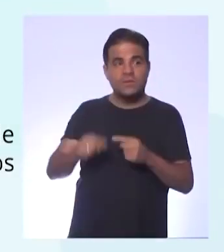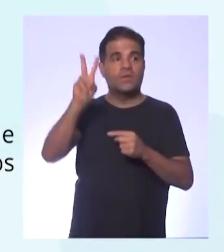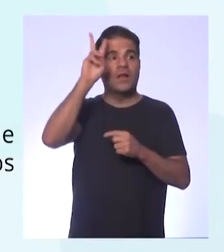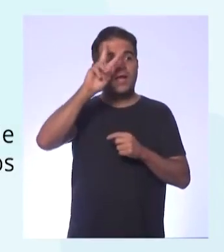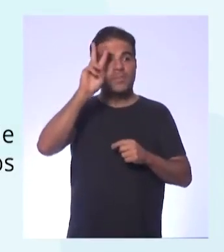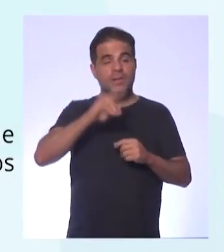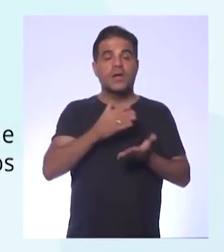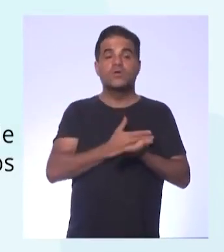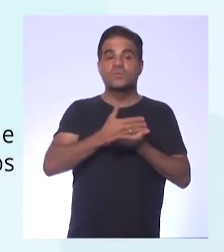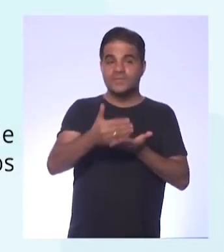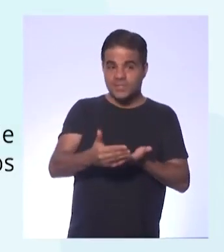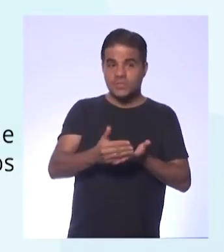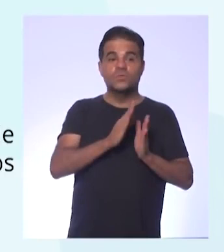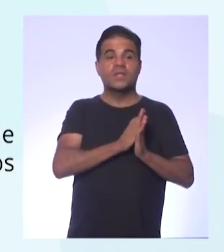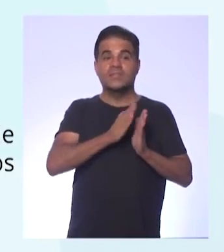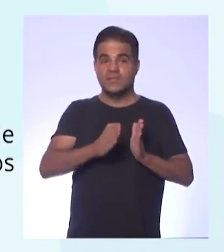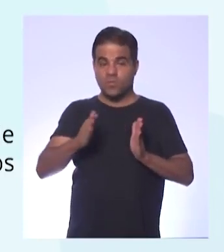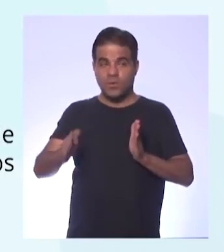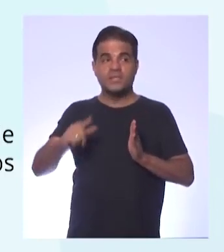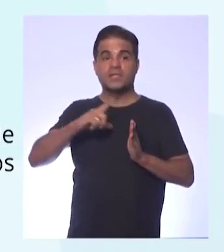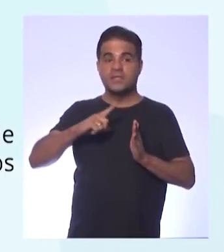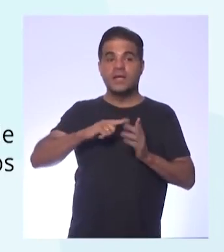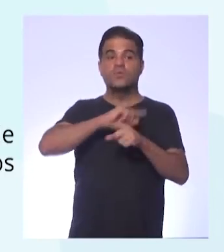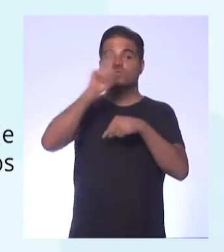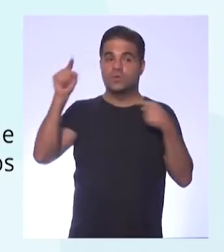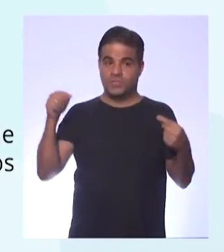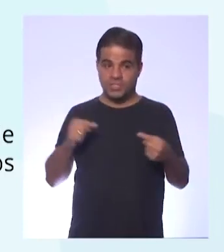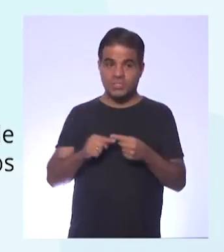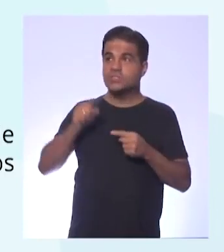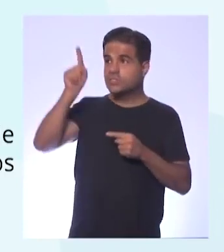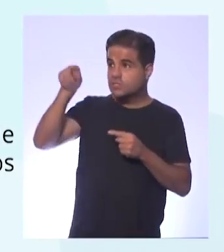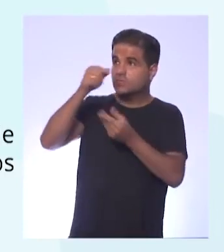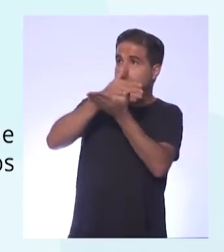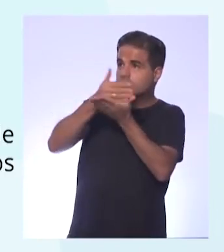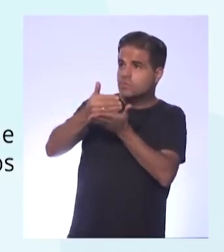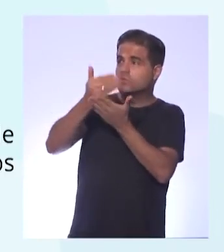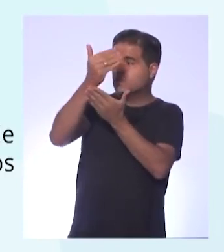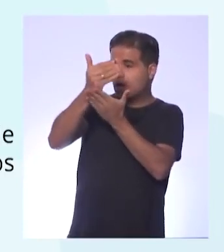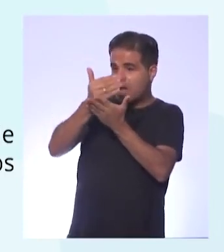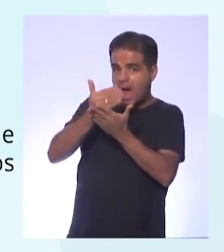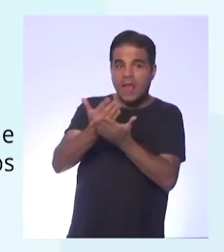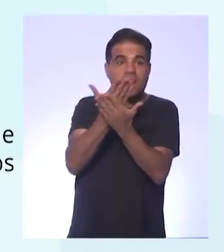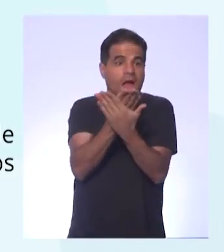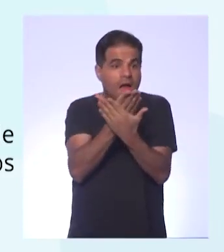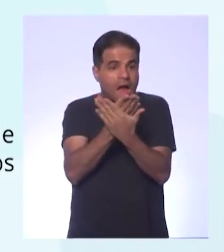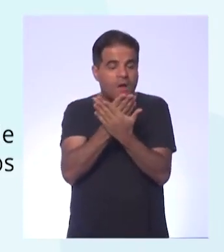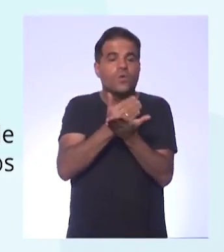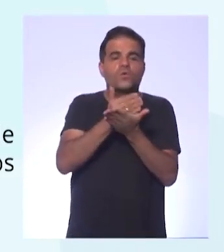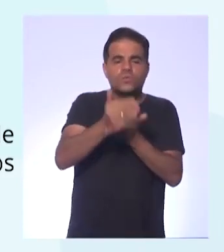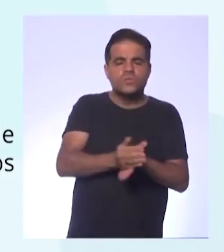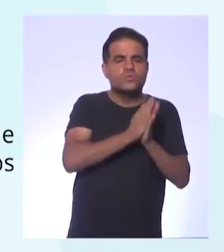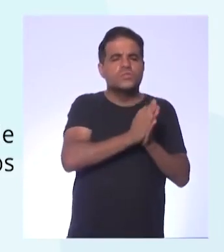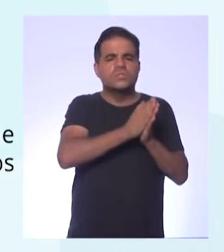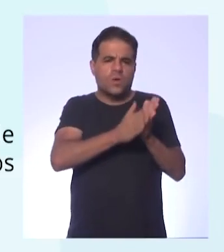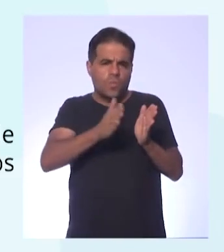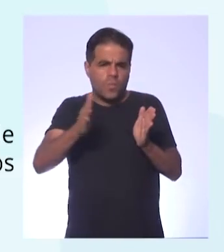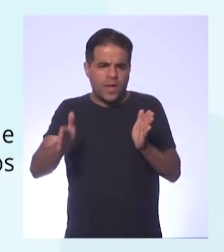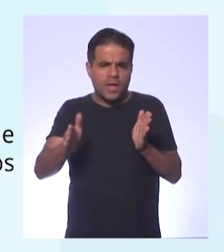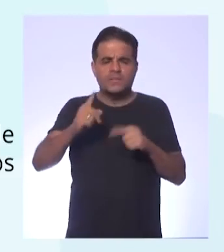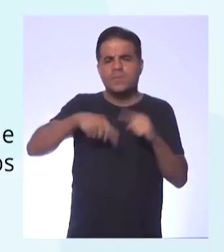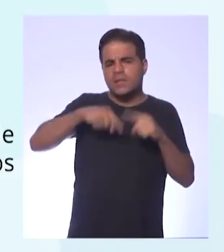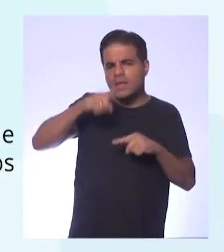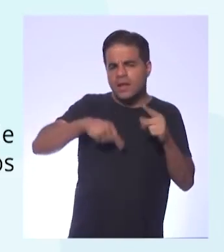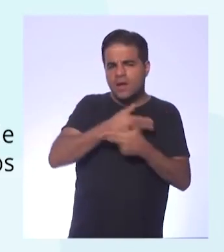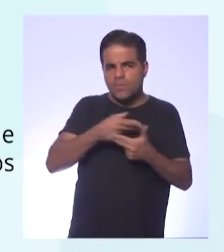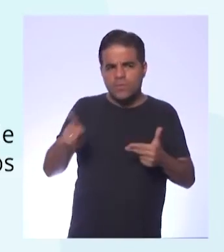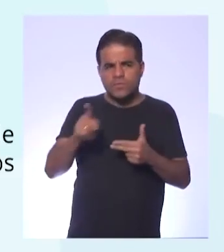que sempre no início da sequência tem os objetivos, no início de cada aula também, tá? E no início da sequência, no material do professor, tem